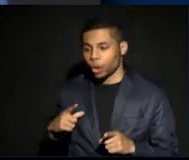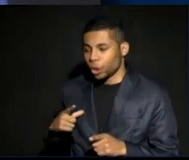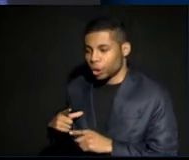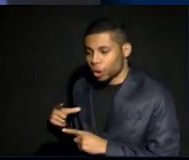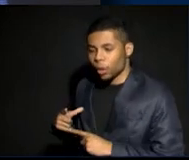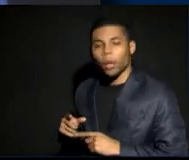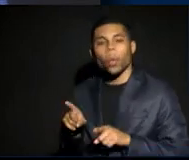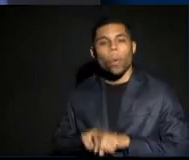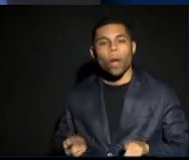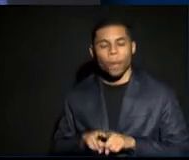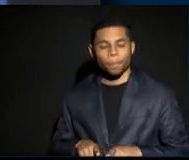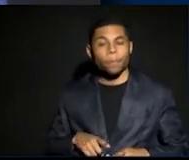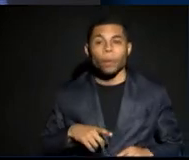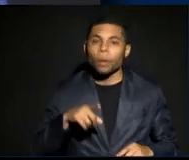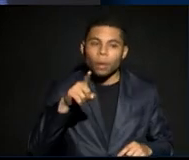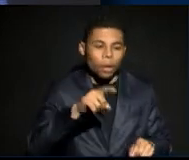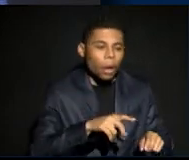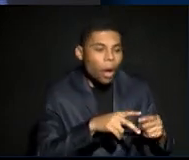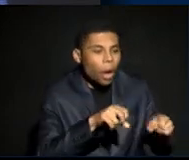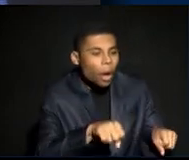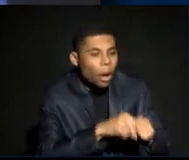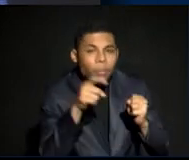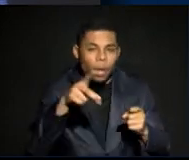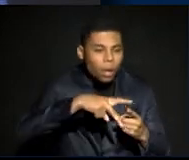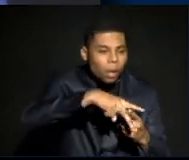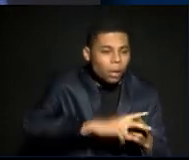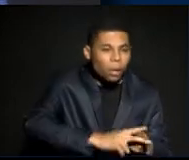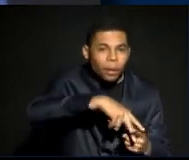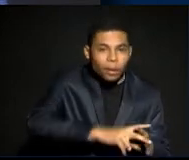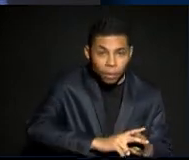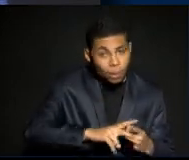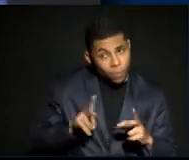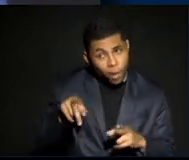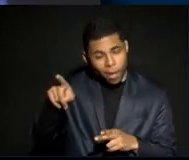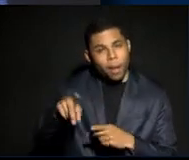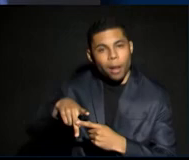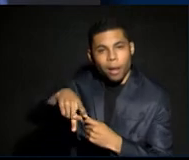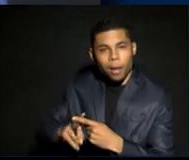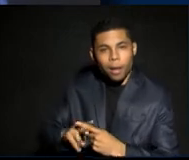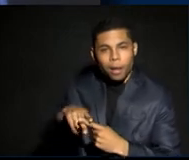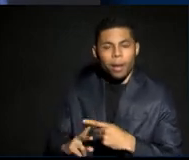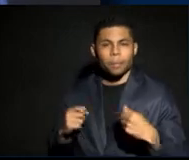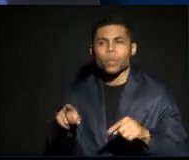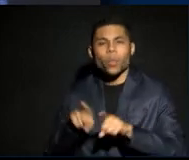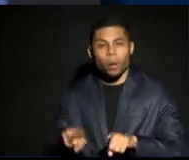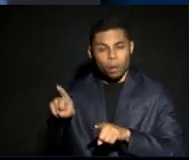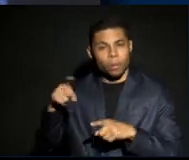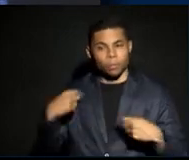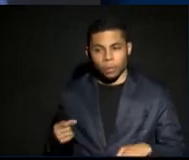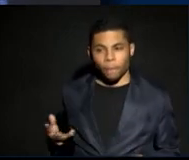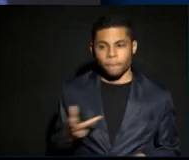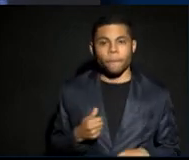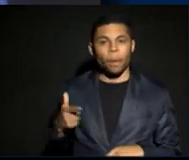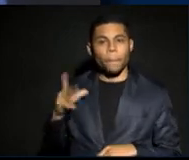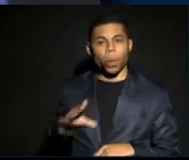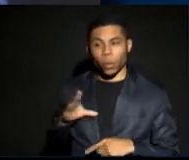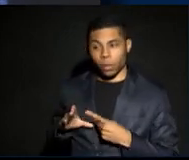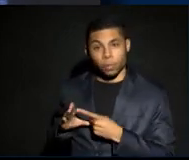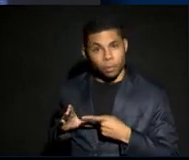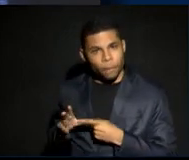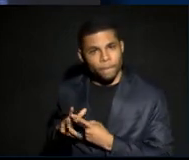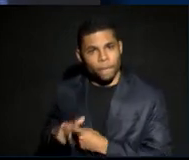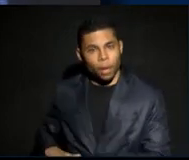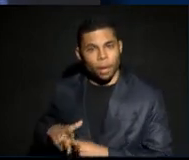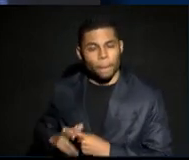o jovem tem que ter ferramenta o jovem tem que ter proficiência em português proficiência em matemática porque a competência da comunicação é requerida pelo